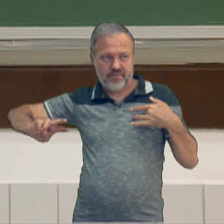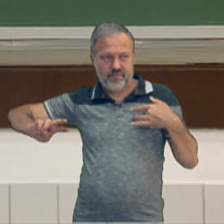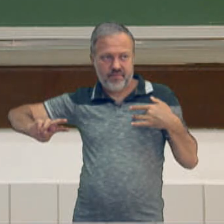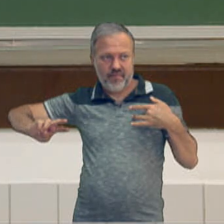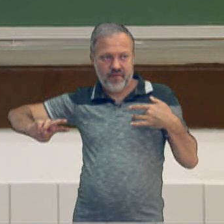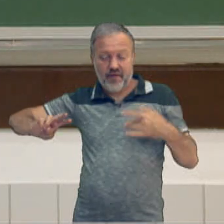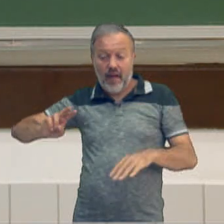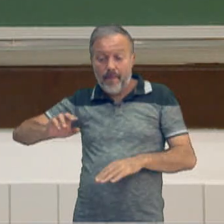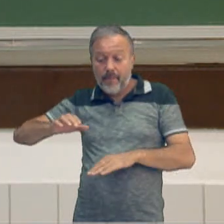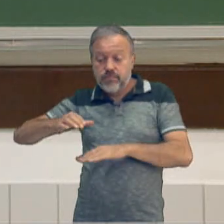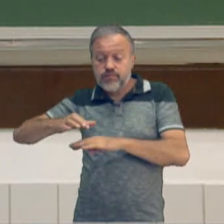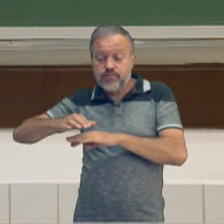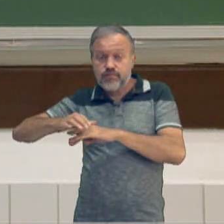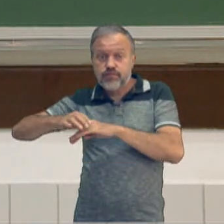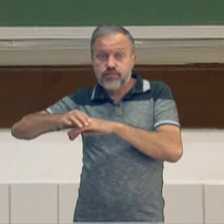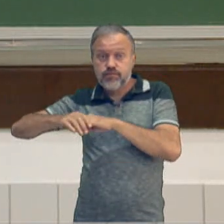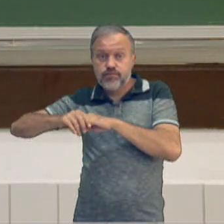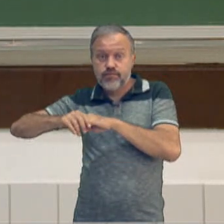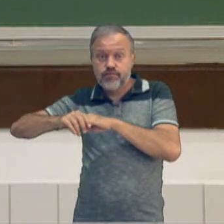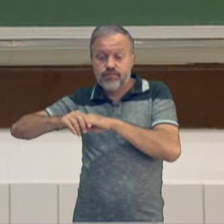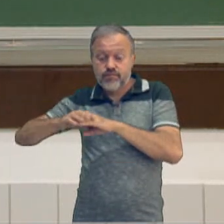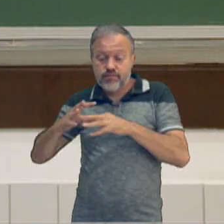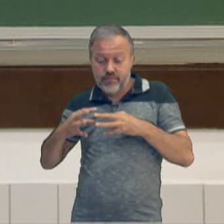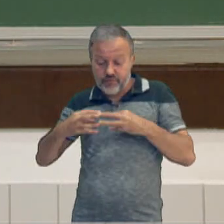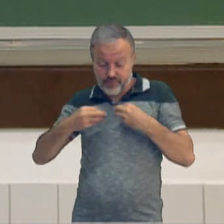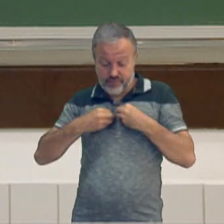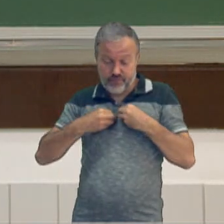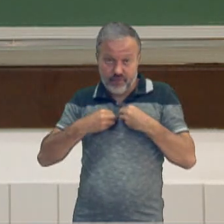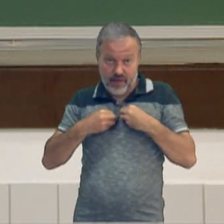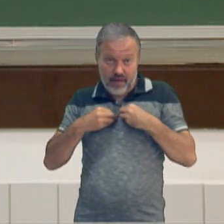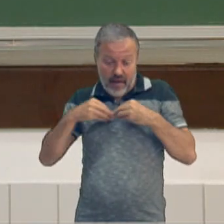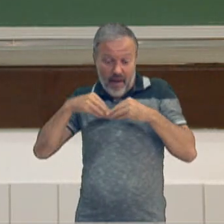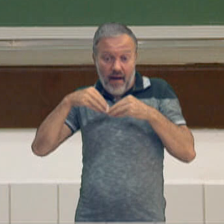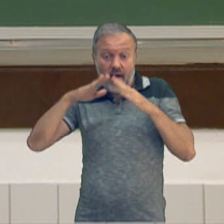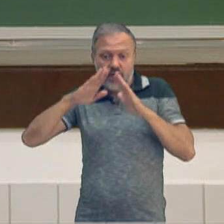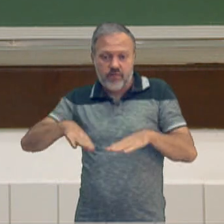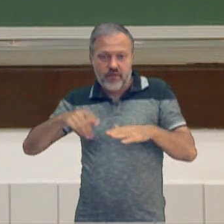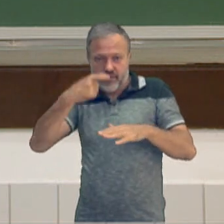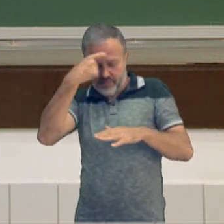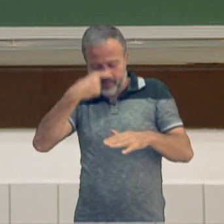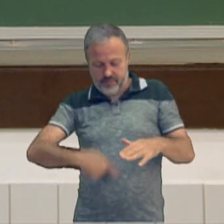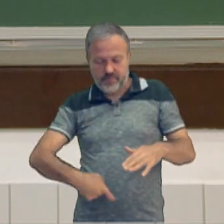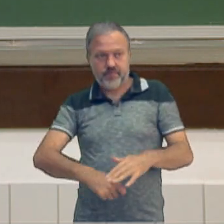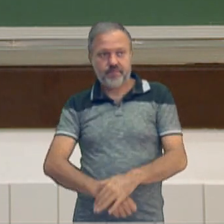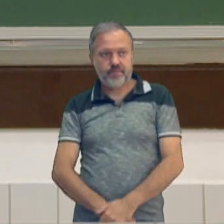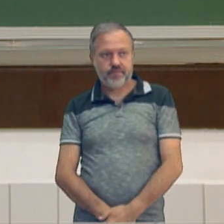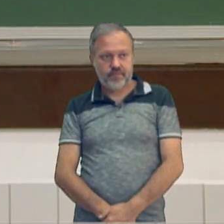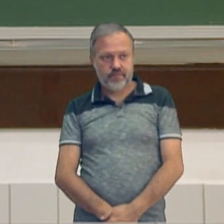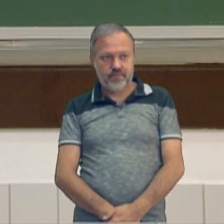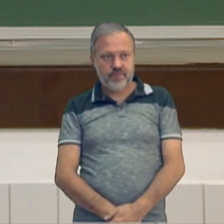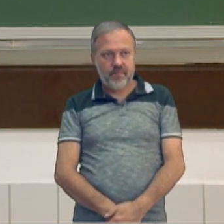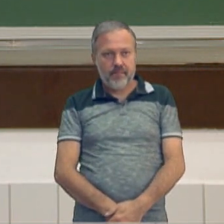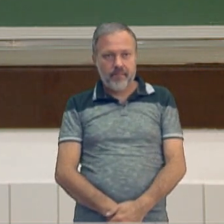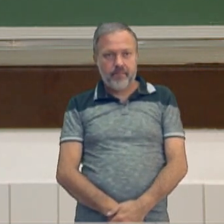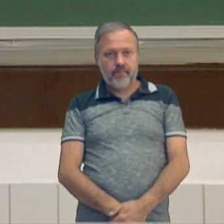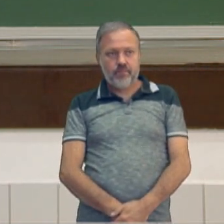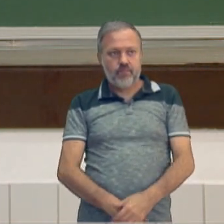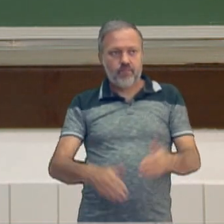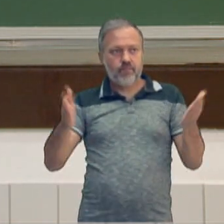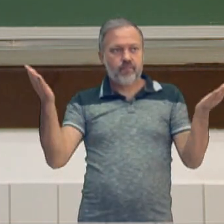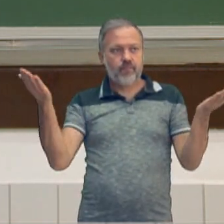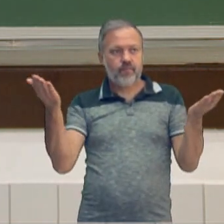acumula com mais facilidade ainda dentro do nosso corpo, ok? Agora a gente vai falar de um grupo especial de gordura, que são